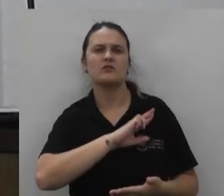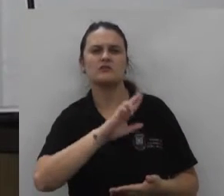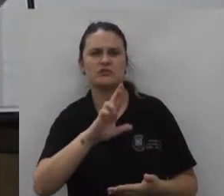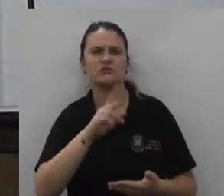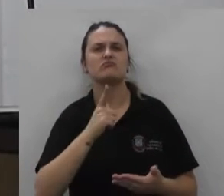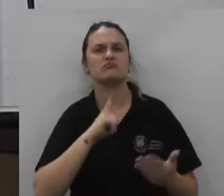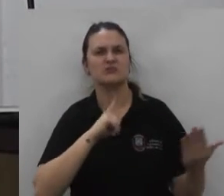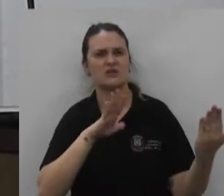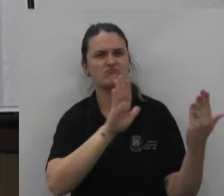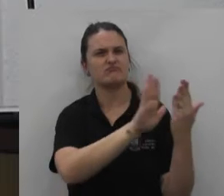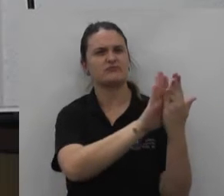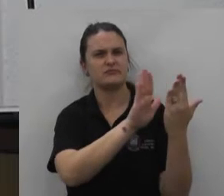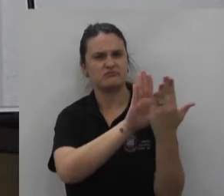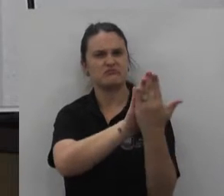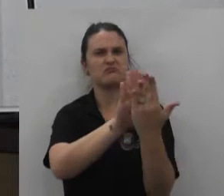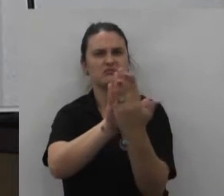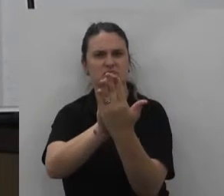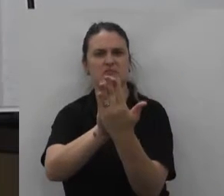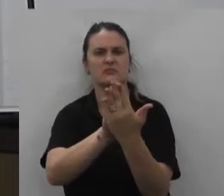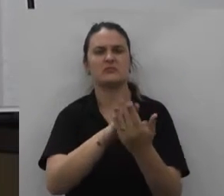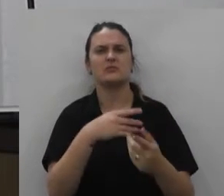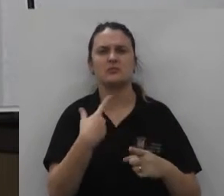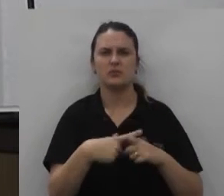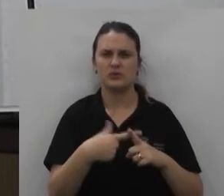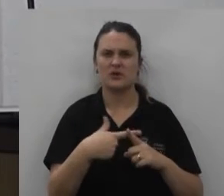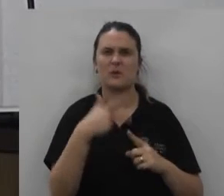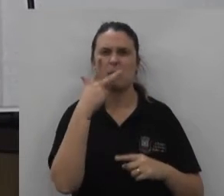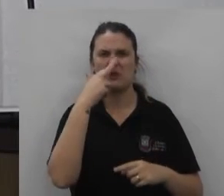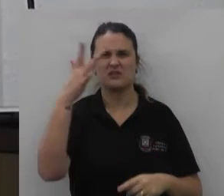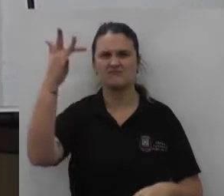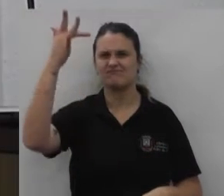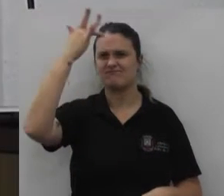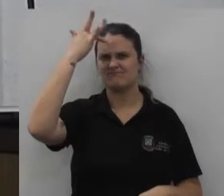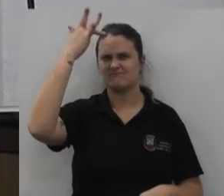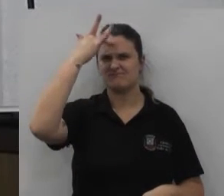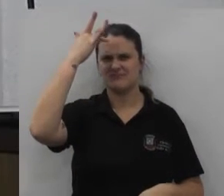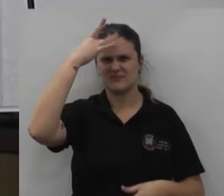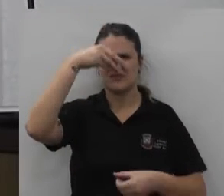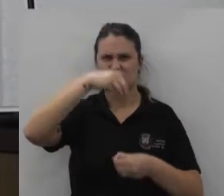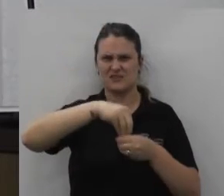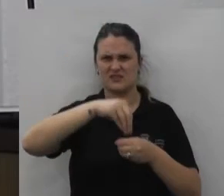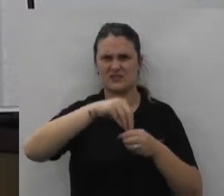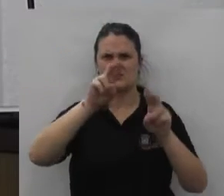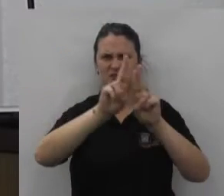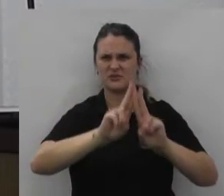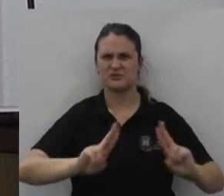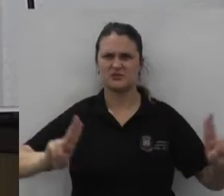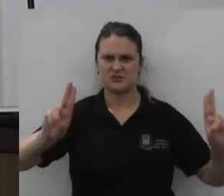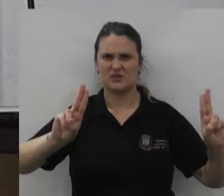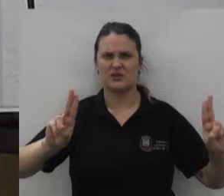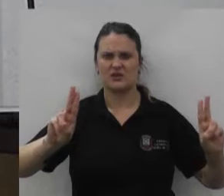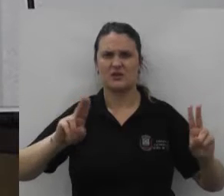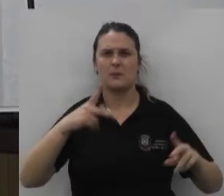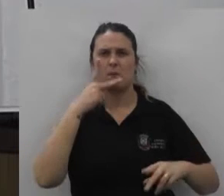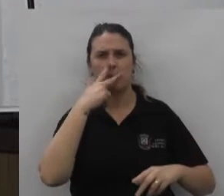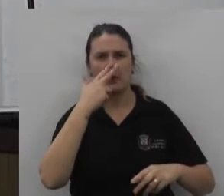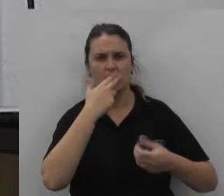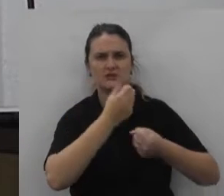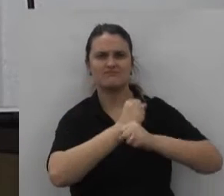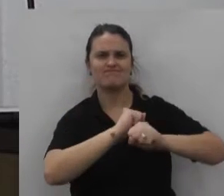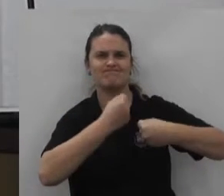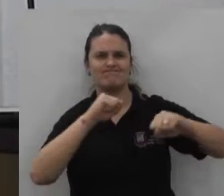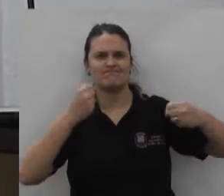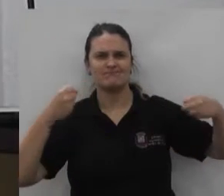religião, era confrontado. O uso absurdo nas universidades, aonde a